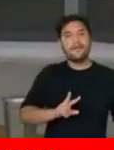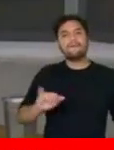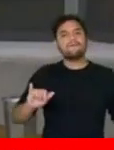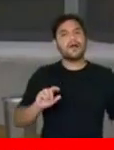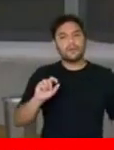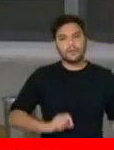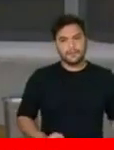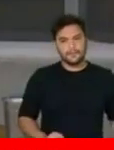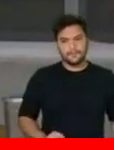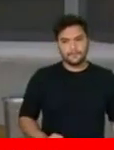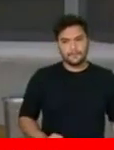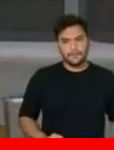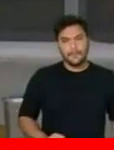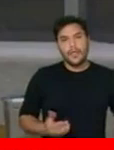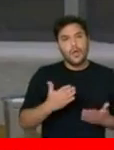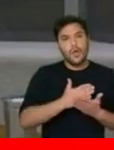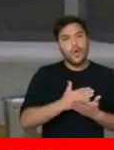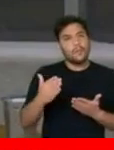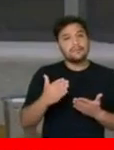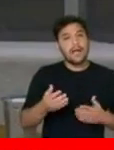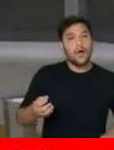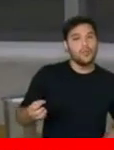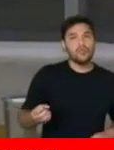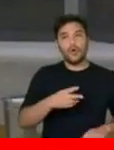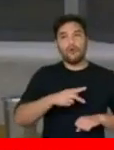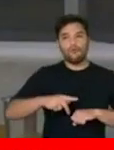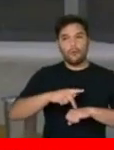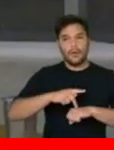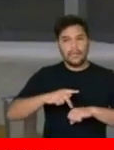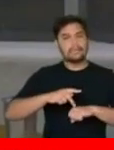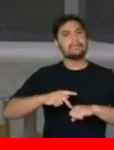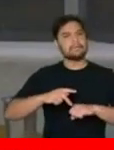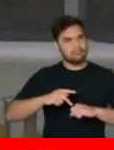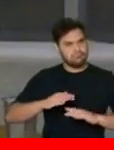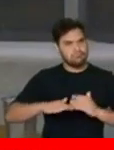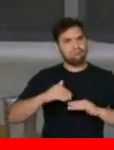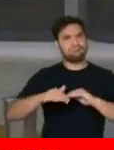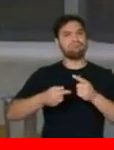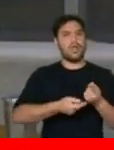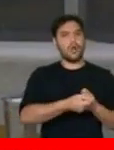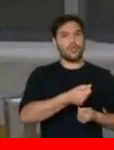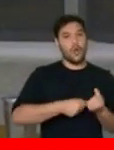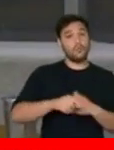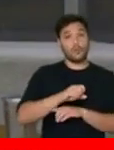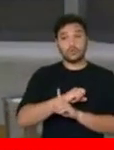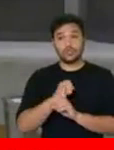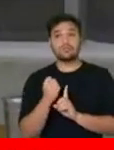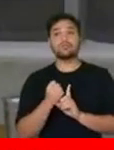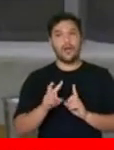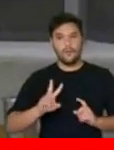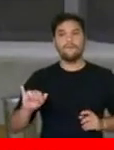esse processo, o renascimento de um país pujante, onde o desenvolvimento econômico e social vai ser